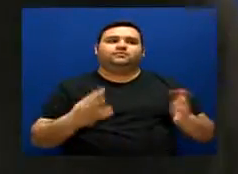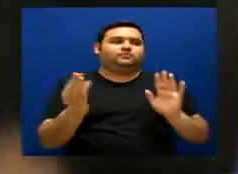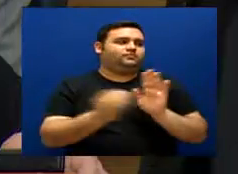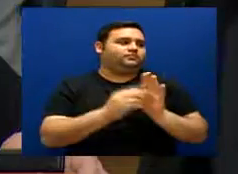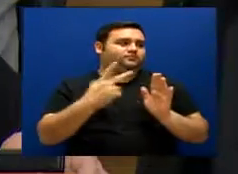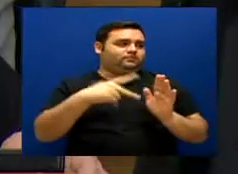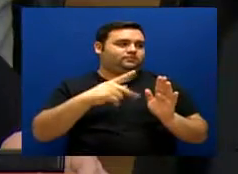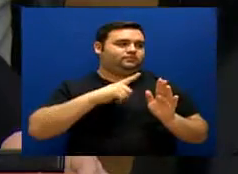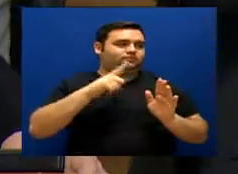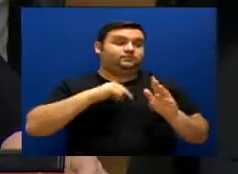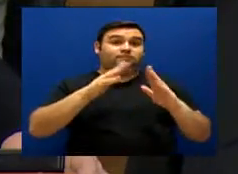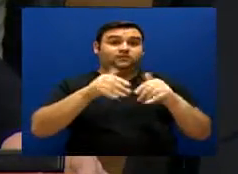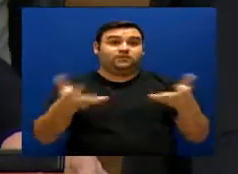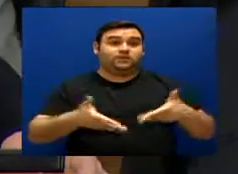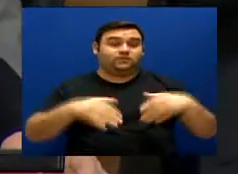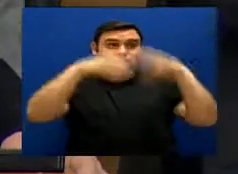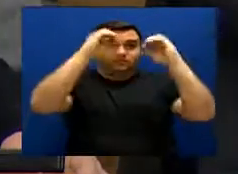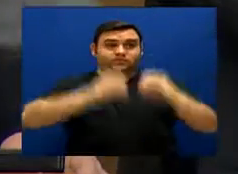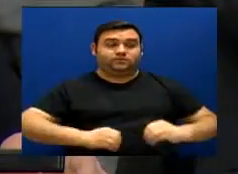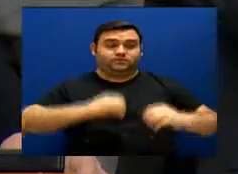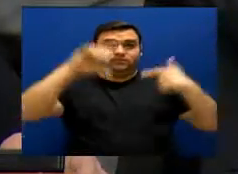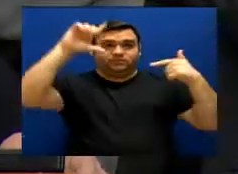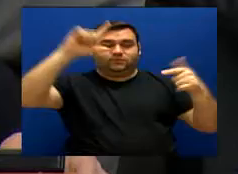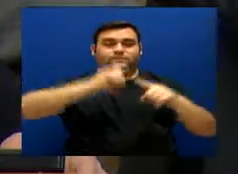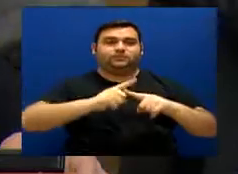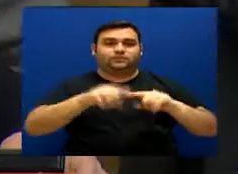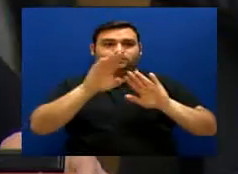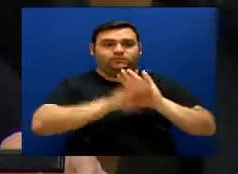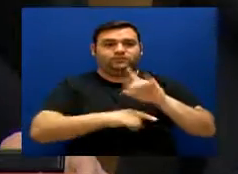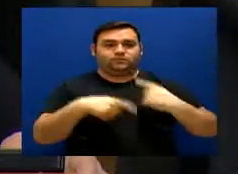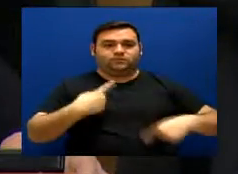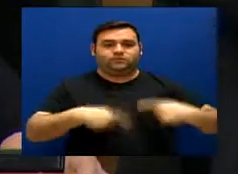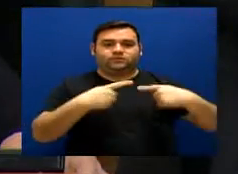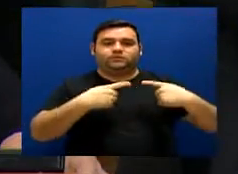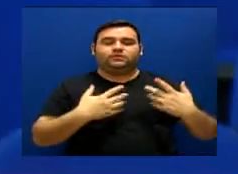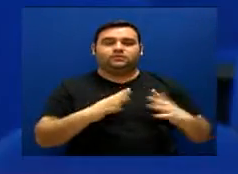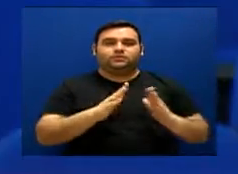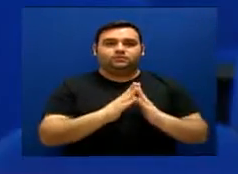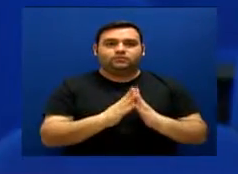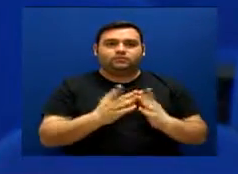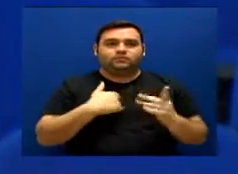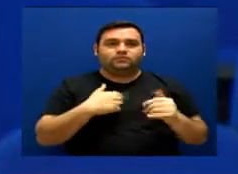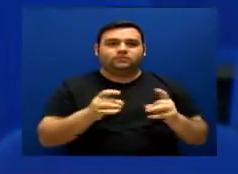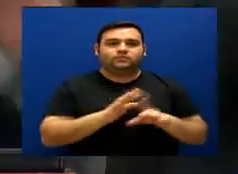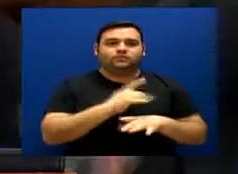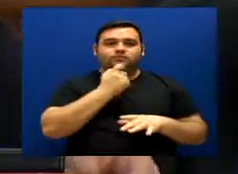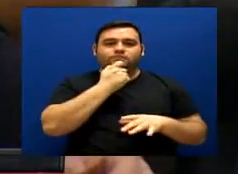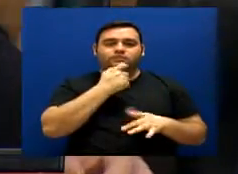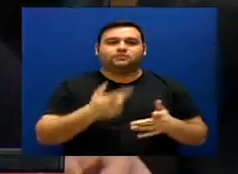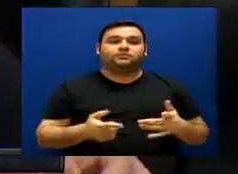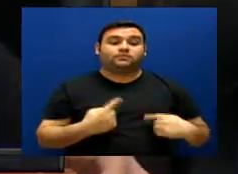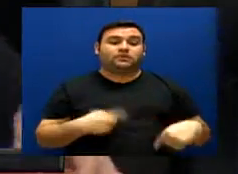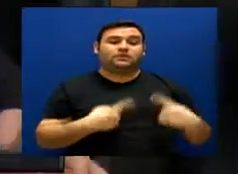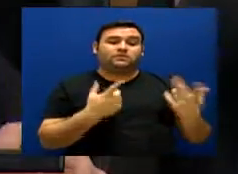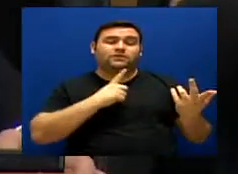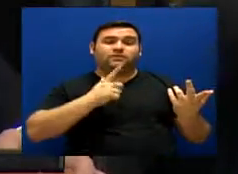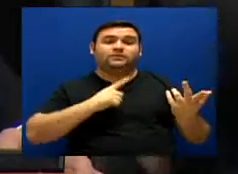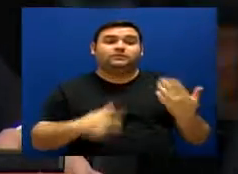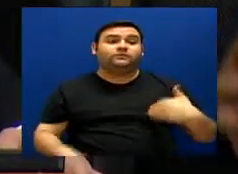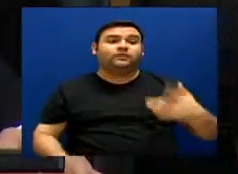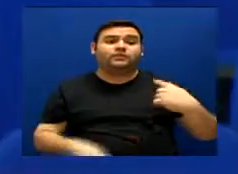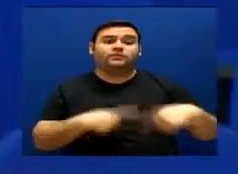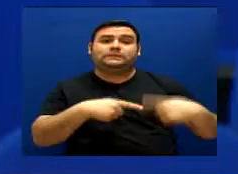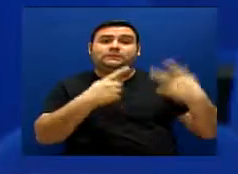pesar de Vossa Excelência. Eu peço que zere o painel para a gente entrar na ordem do dia. Só um minutinho, eu não acabei ainda. É que o voto de pesar não é uma discussão. Todos, vereador.